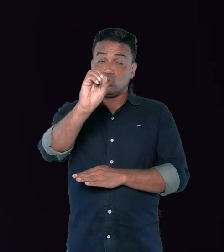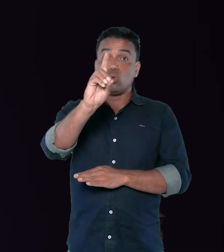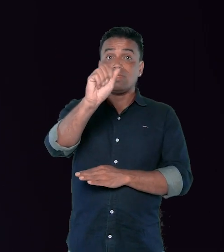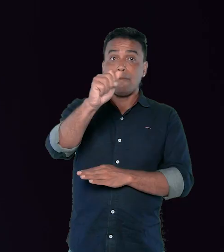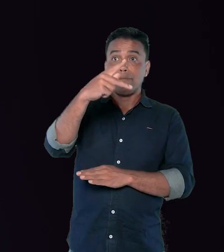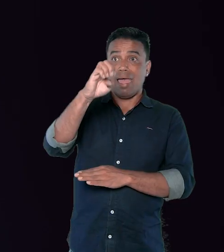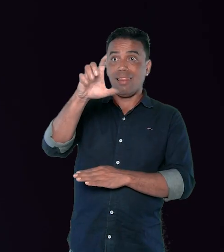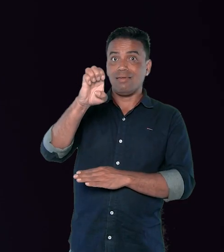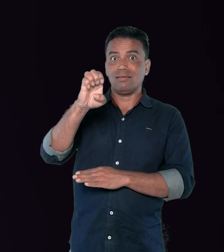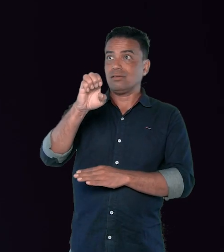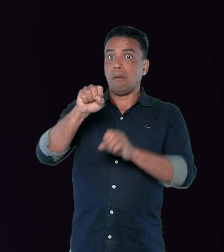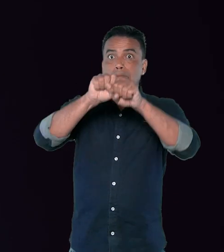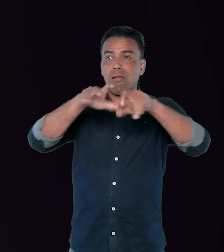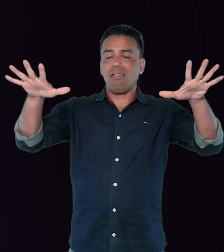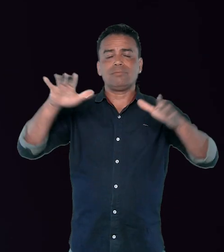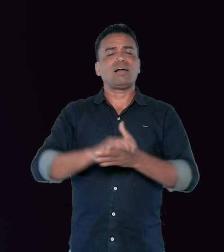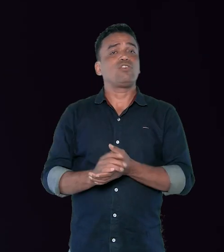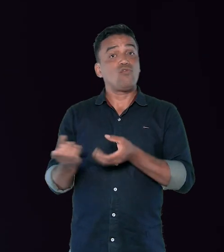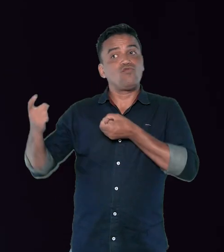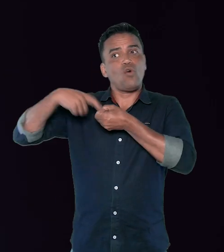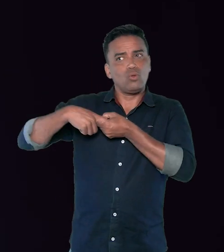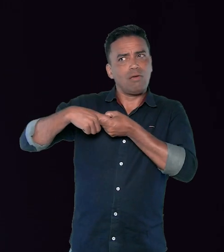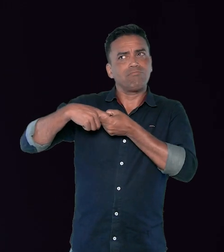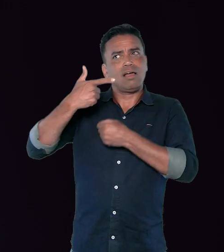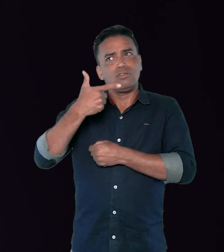ideia do livro já em 2022.